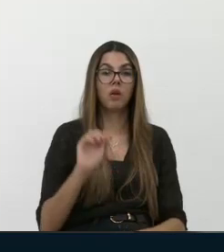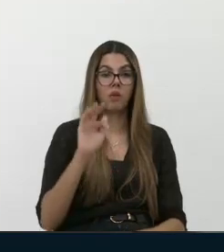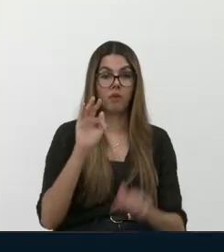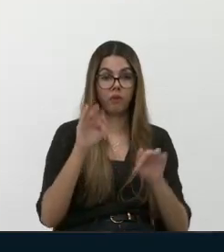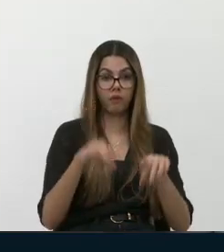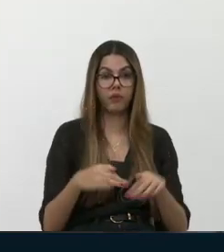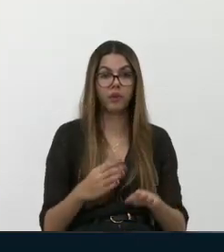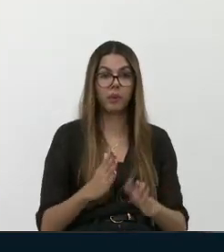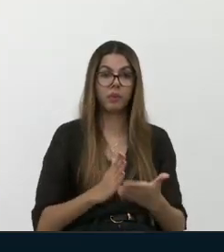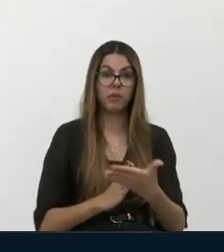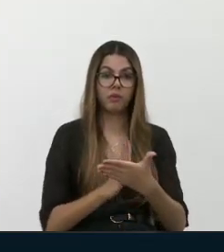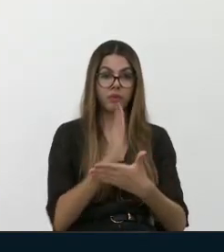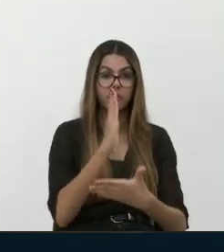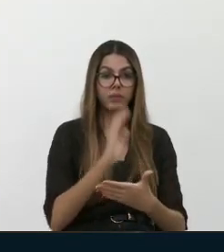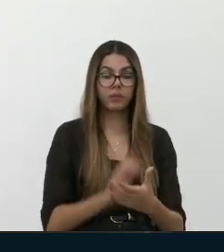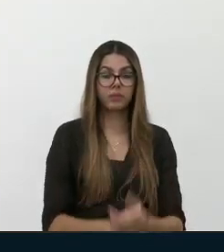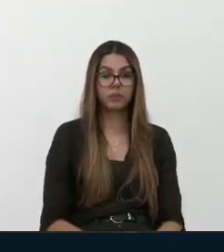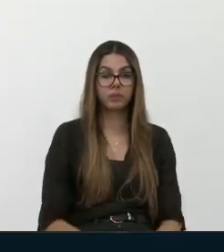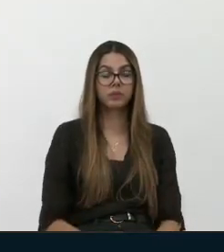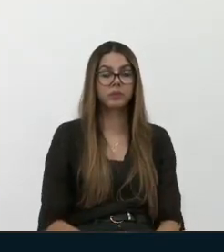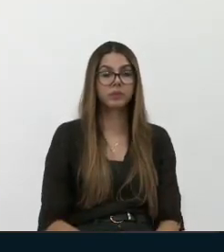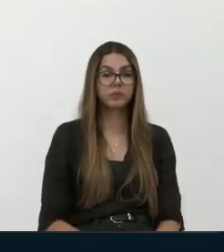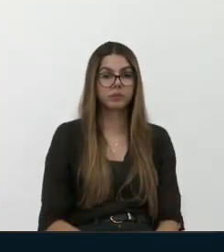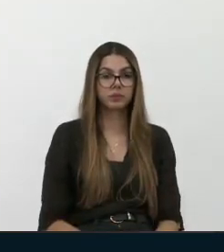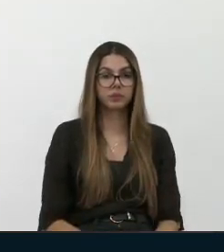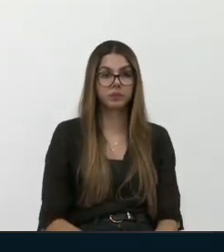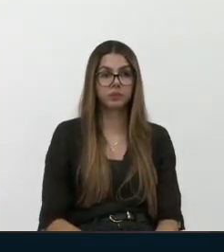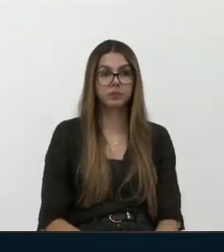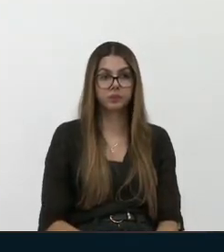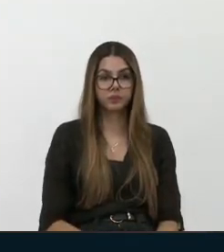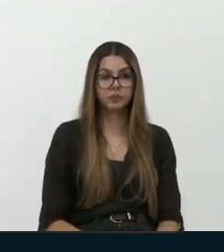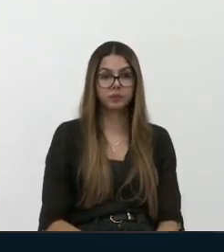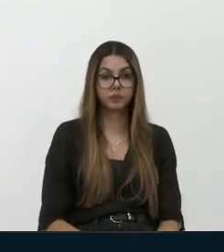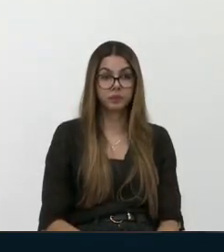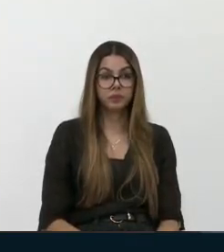votação, aprovado em camisa. Item